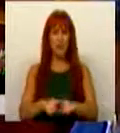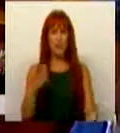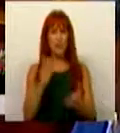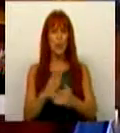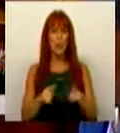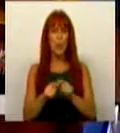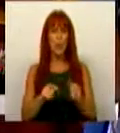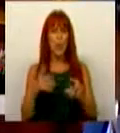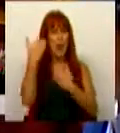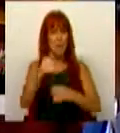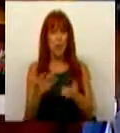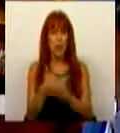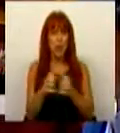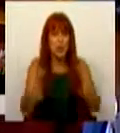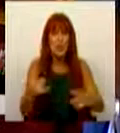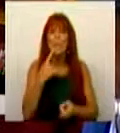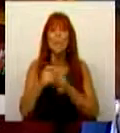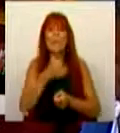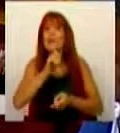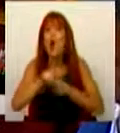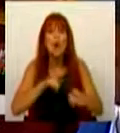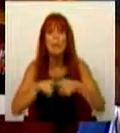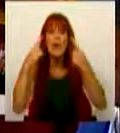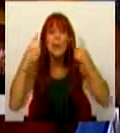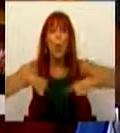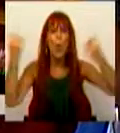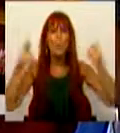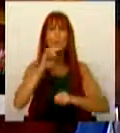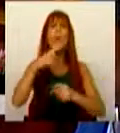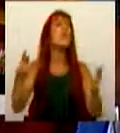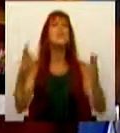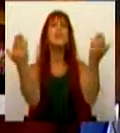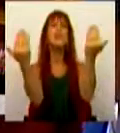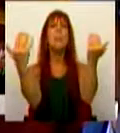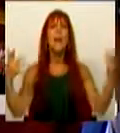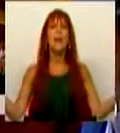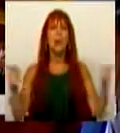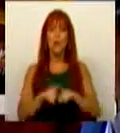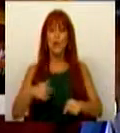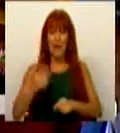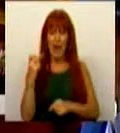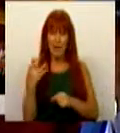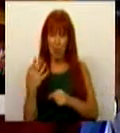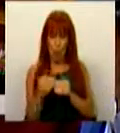ao seu crescimento económico. A pergunta é: que medidas, que políticas públicas é que se pode esperar para os próximos